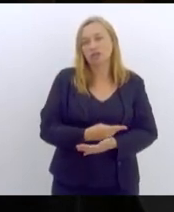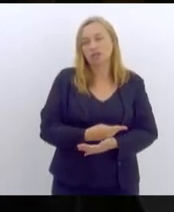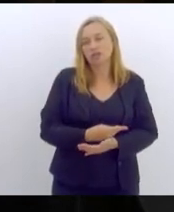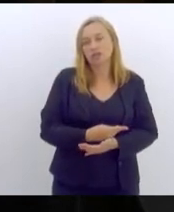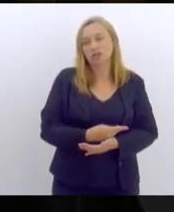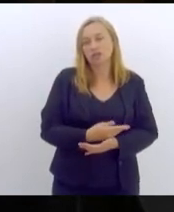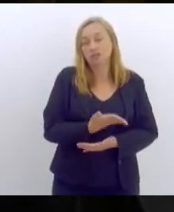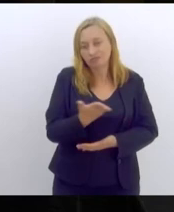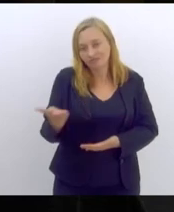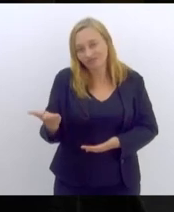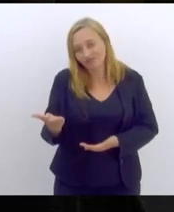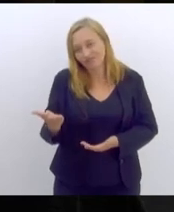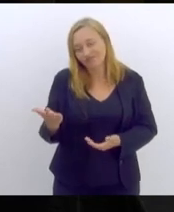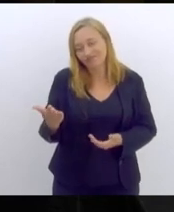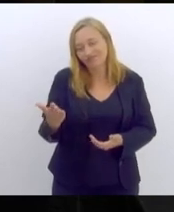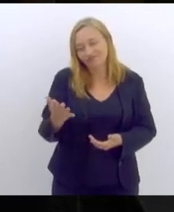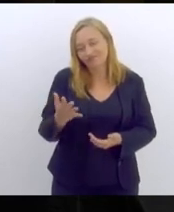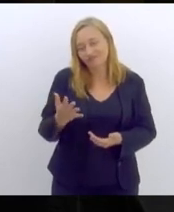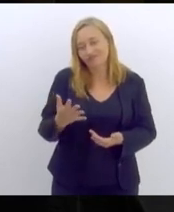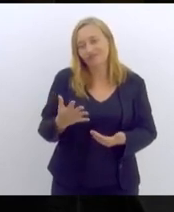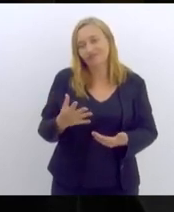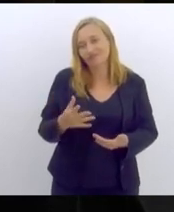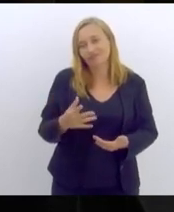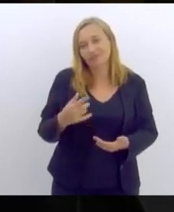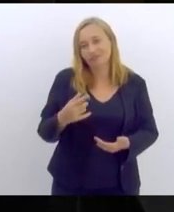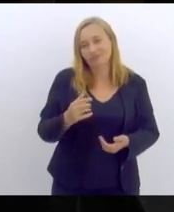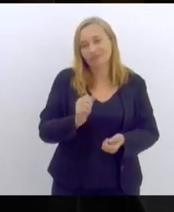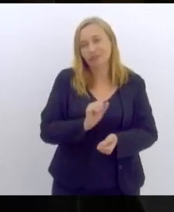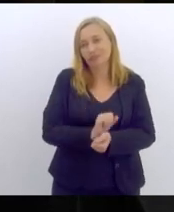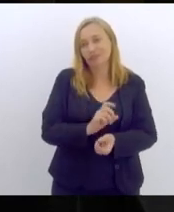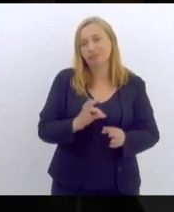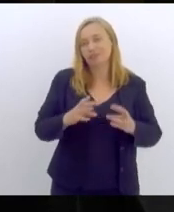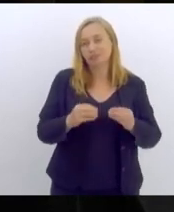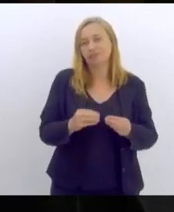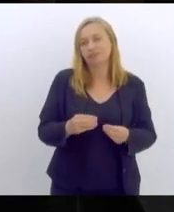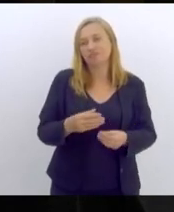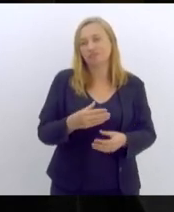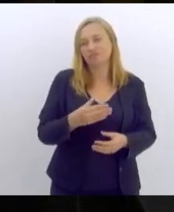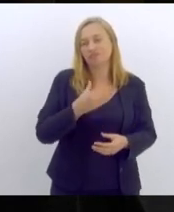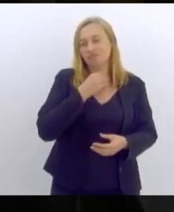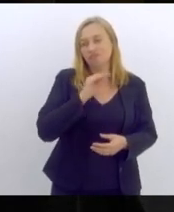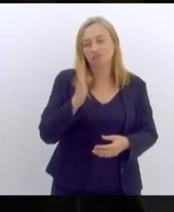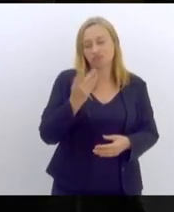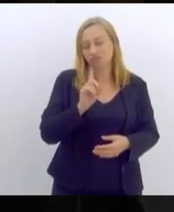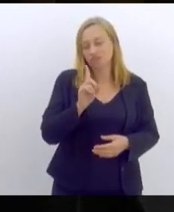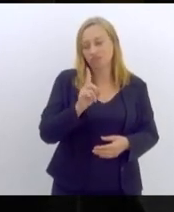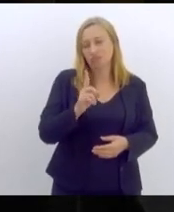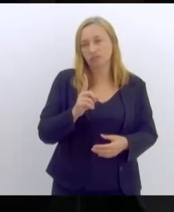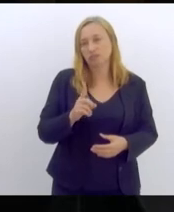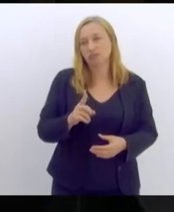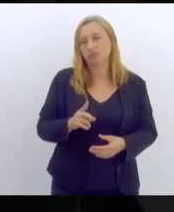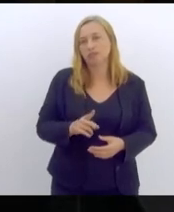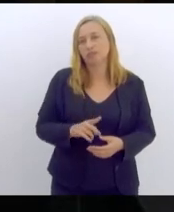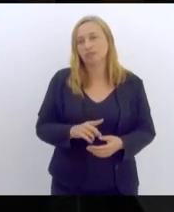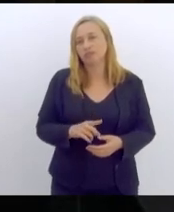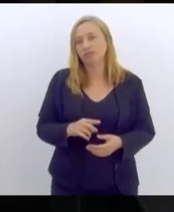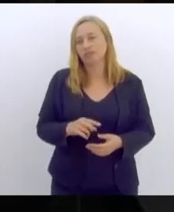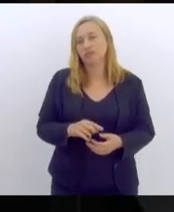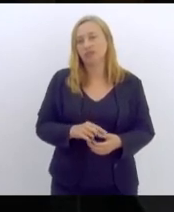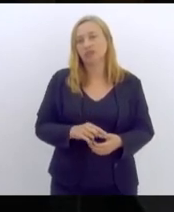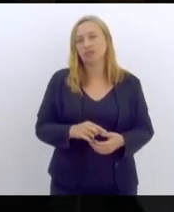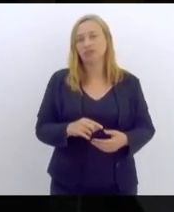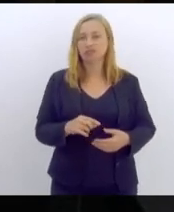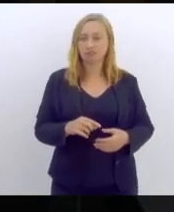que vocês esperam, podem esperar de mim tudo, menos falsidade, menos trairagem, bola nas costas, porque estou aqui de